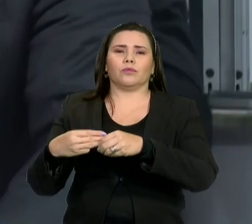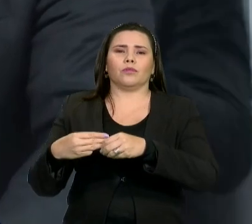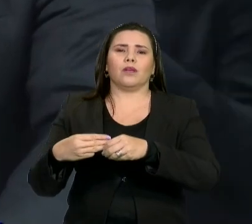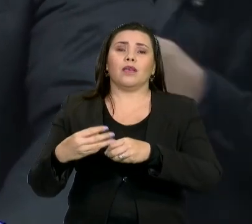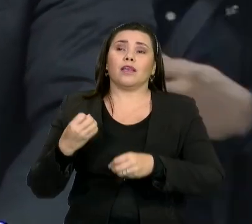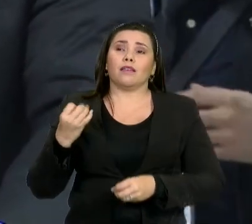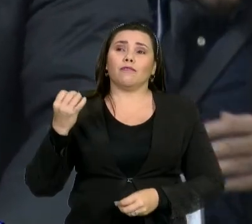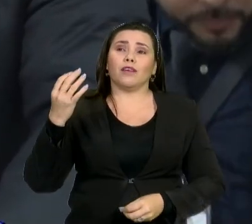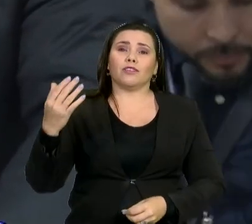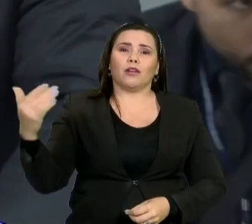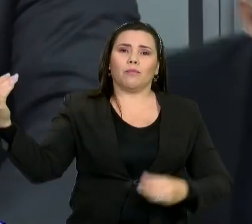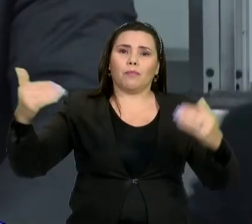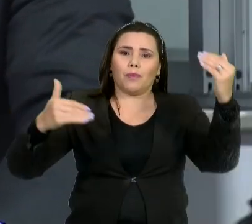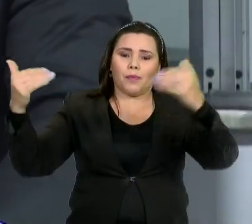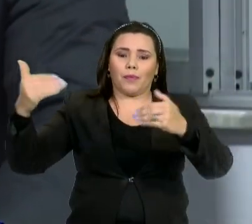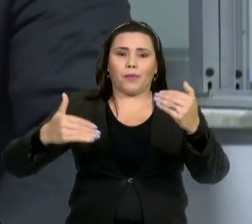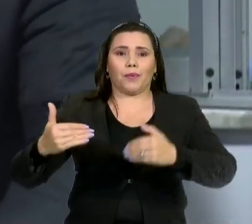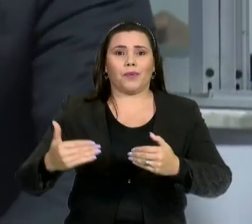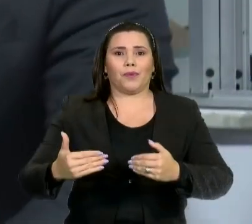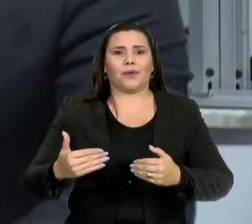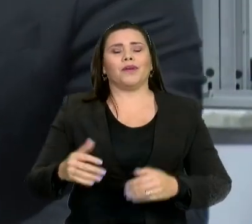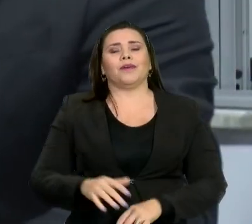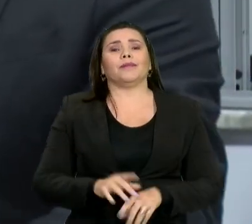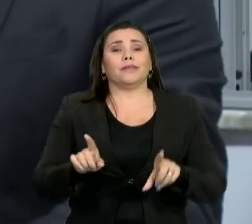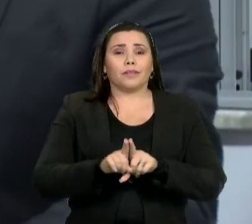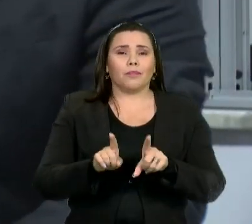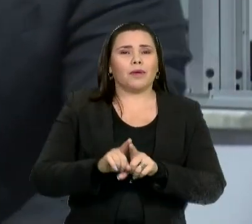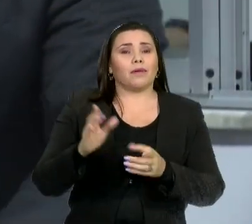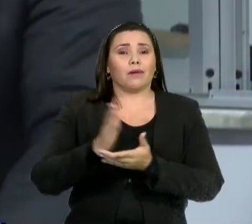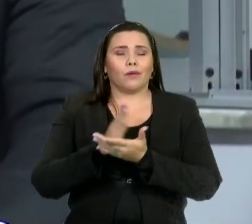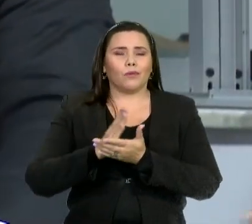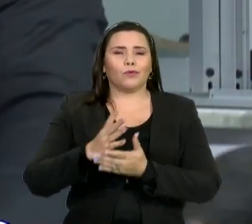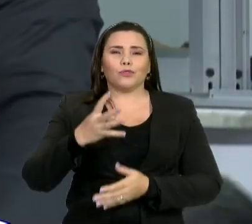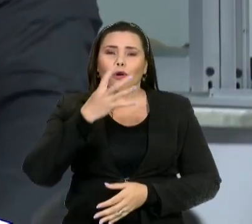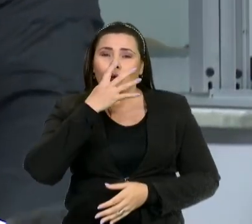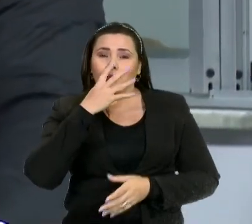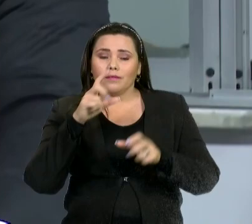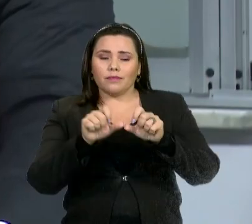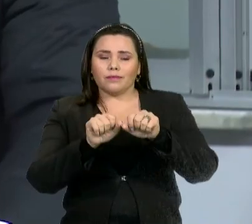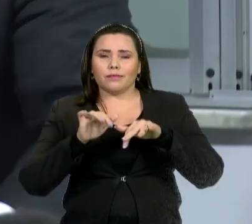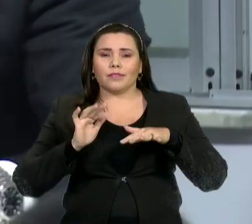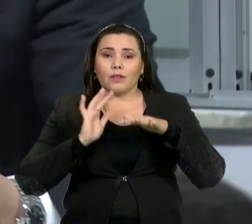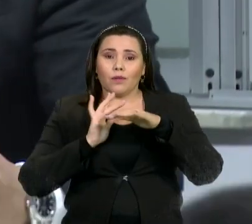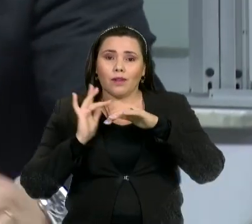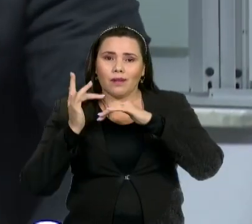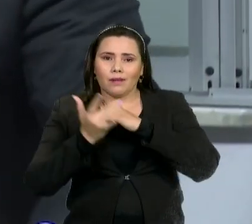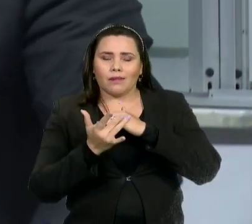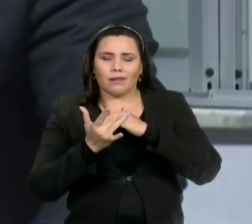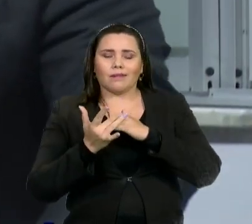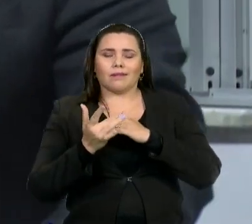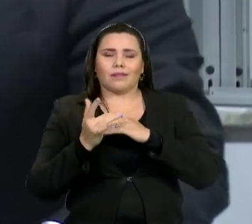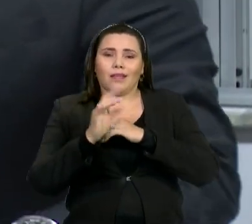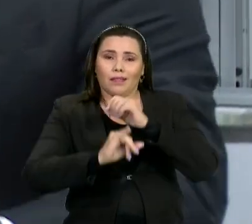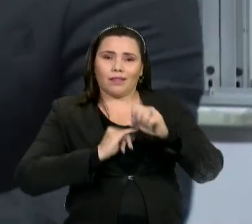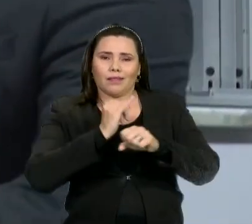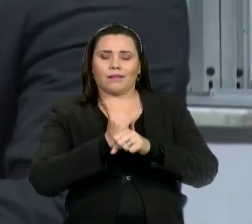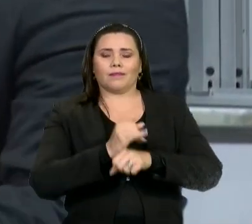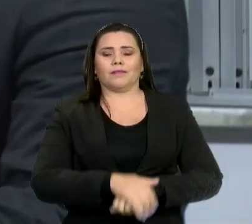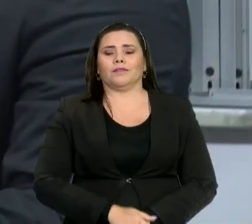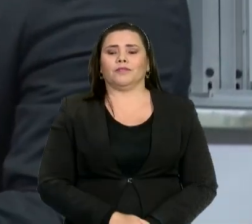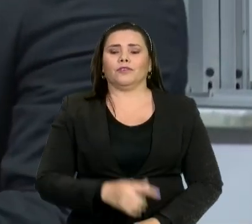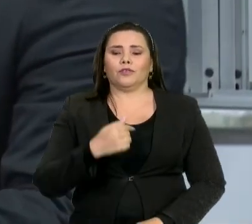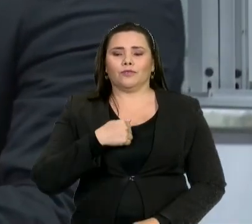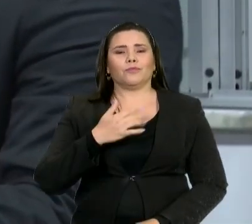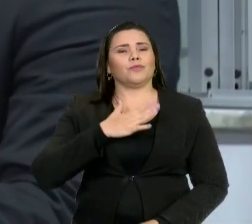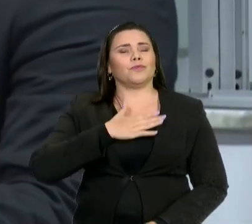presencial e também acompanhando através da plataforma digital esta sessão itinerante, e fazer aqui um cumprimento muito especial ao meu